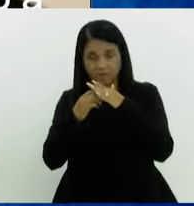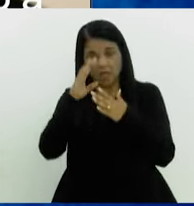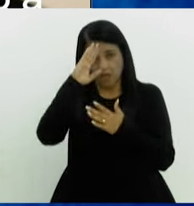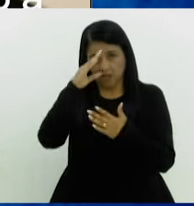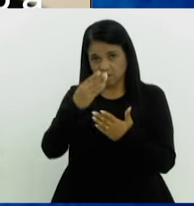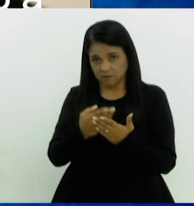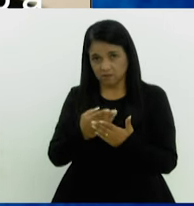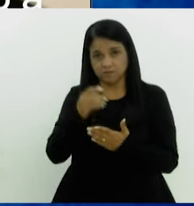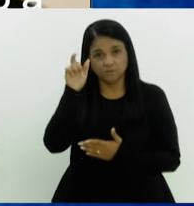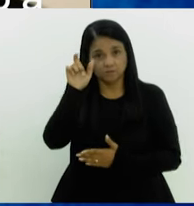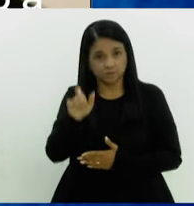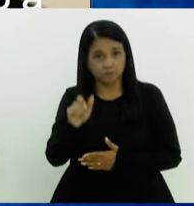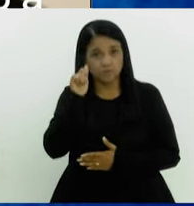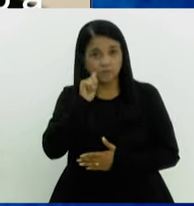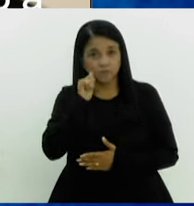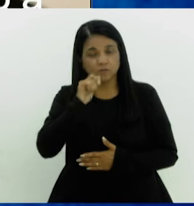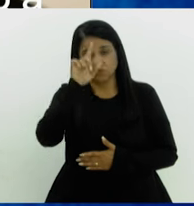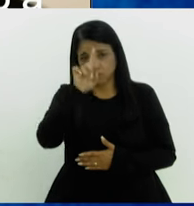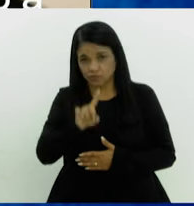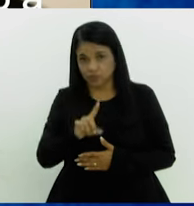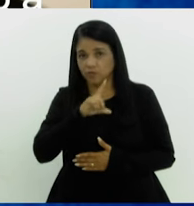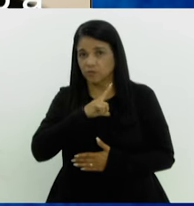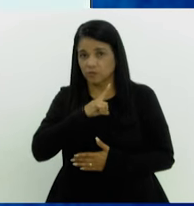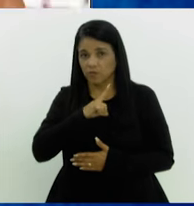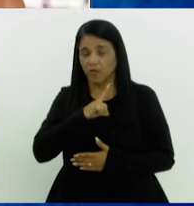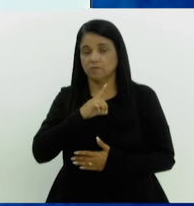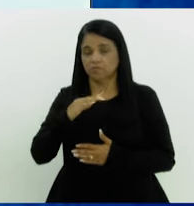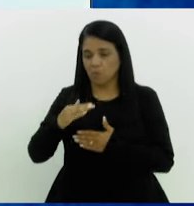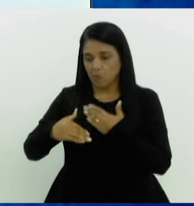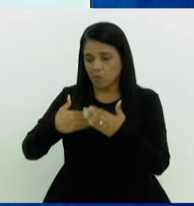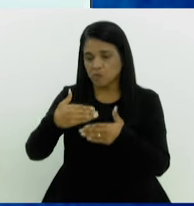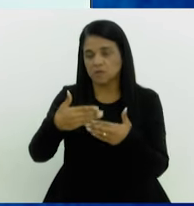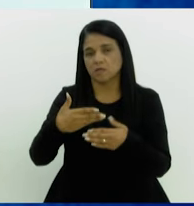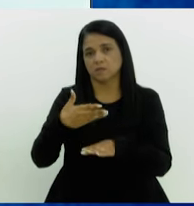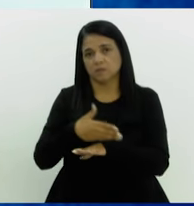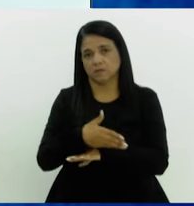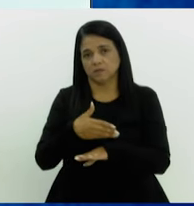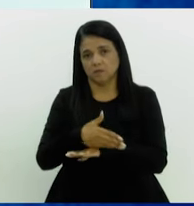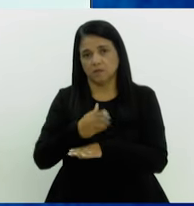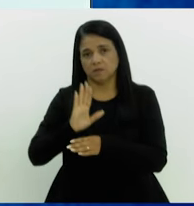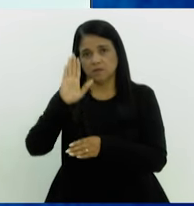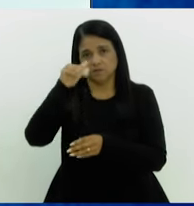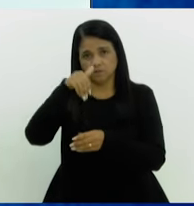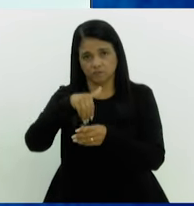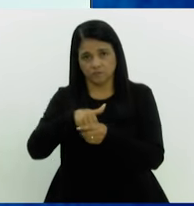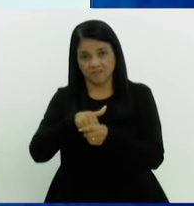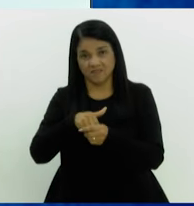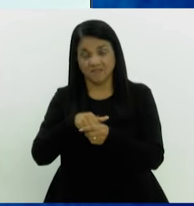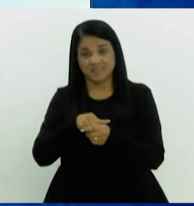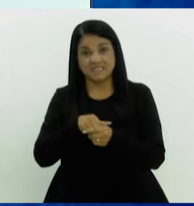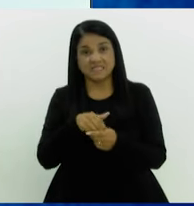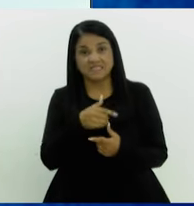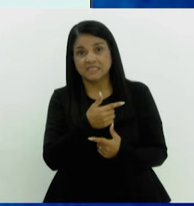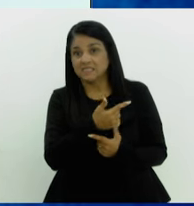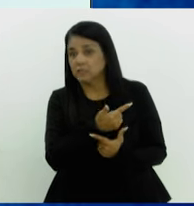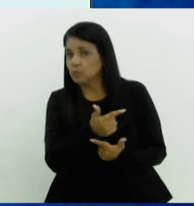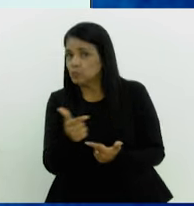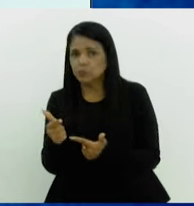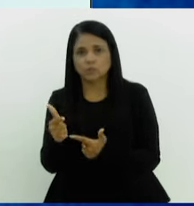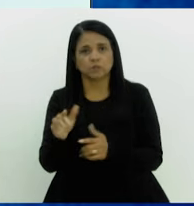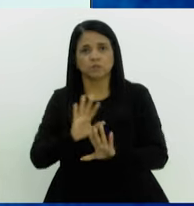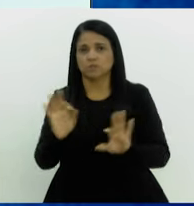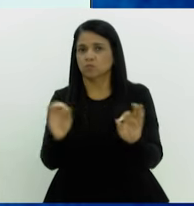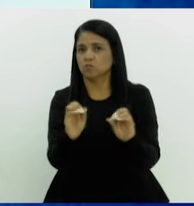o direito de participar do processo eleitoral livre de violência e a gente sabe que a violência limita a